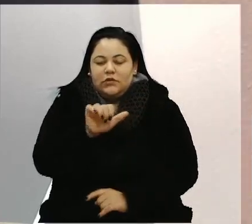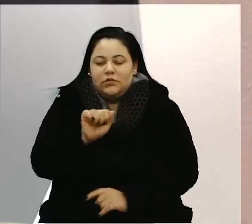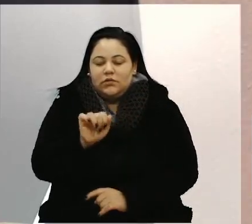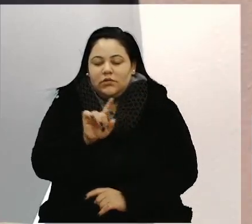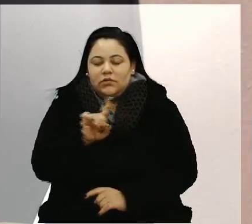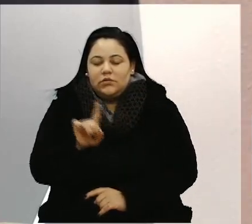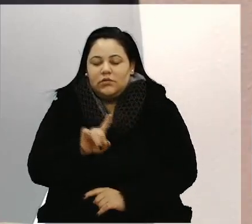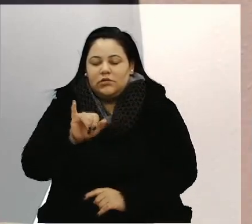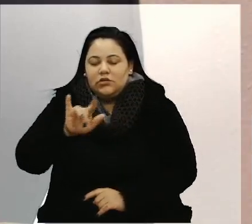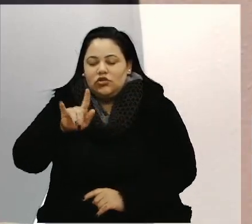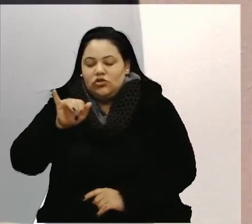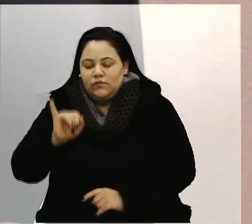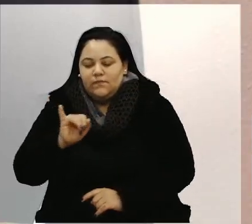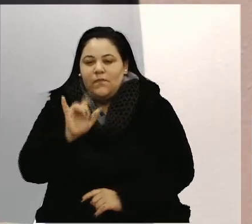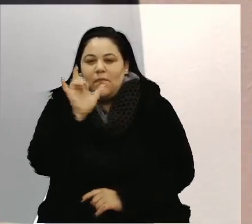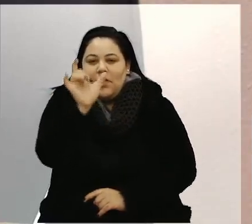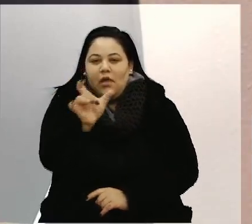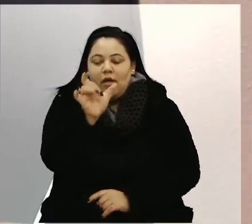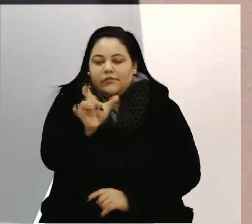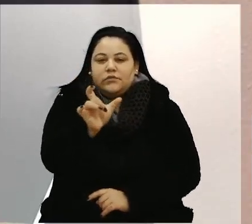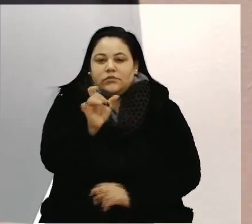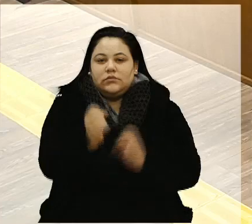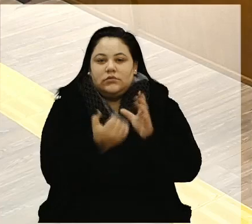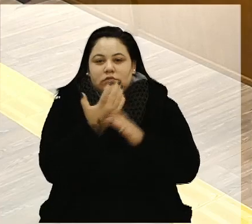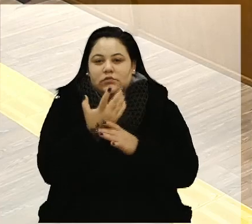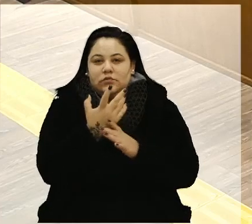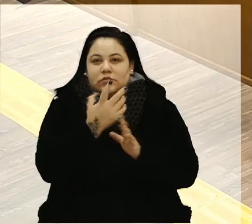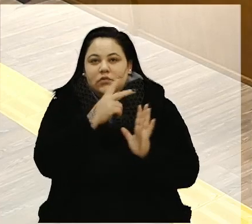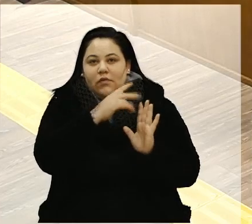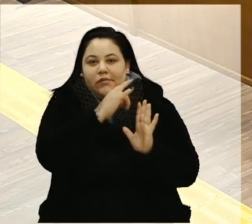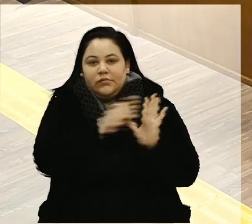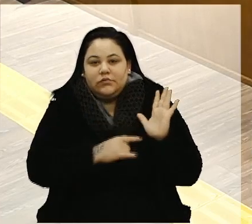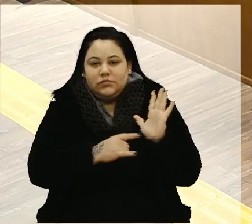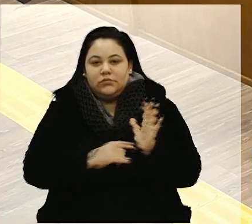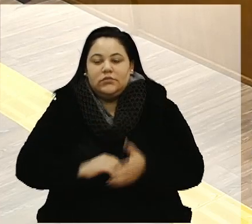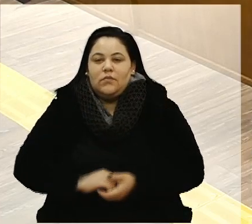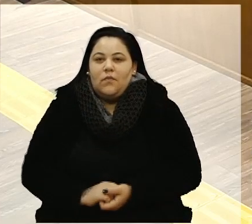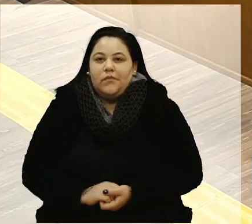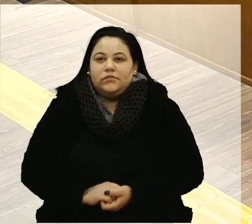dos autores para a leitura do requerimento.